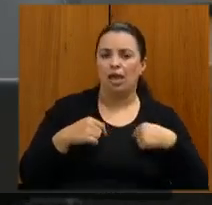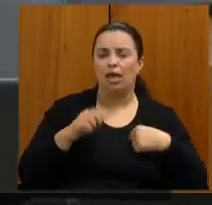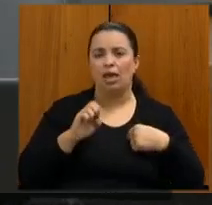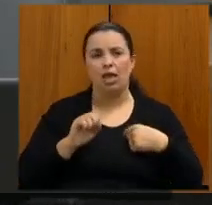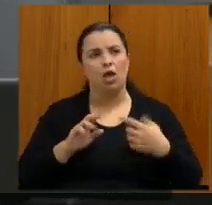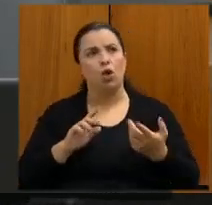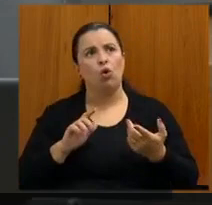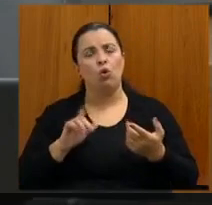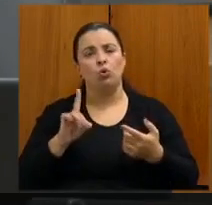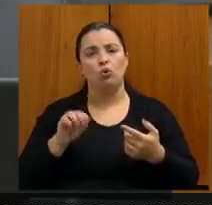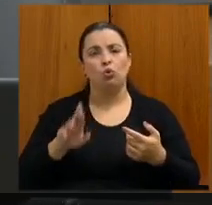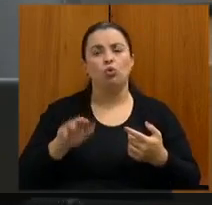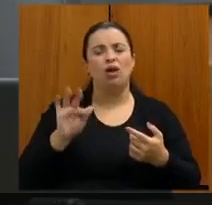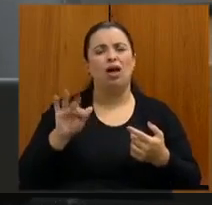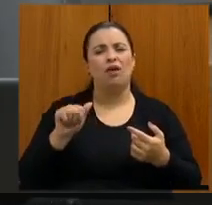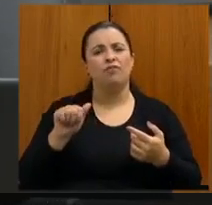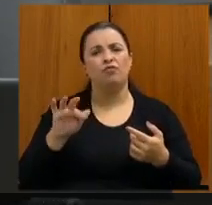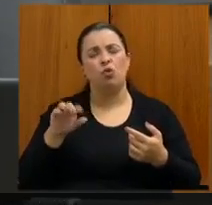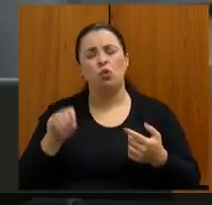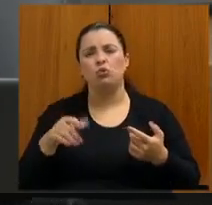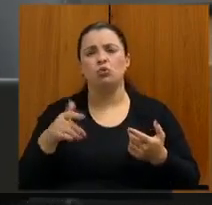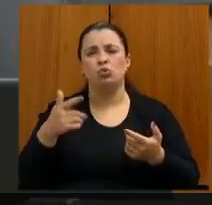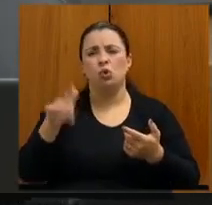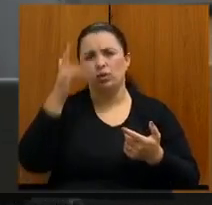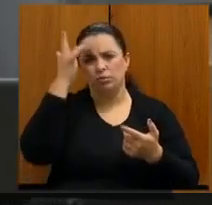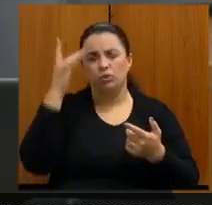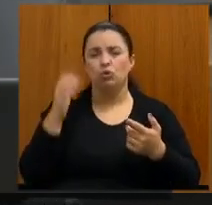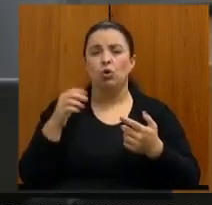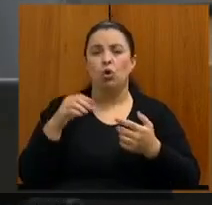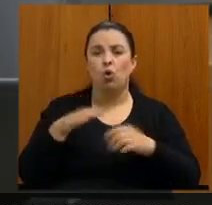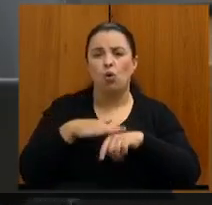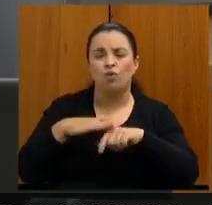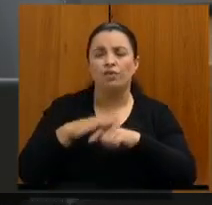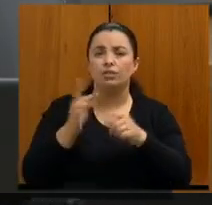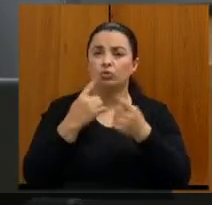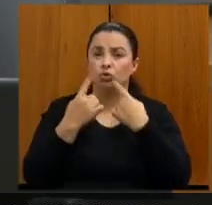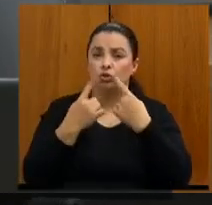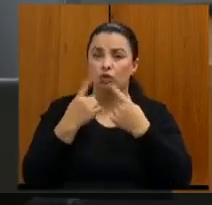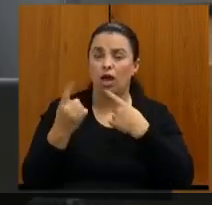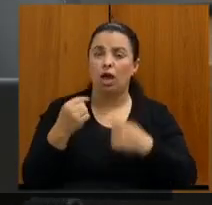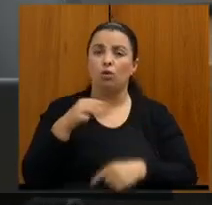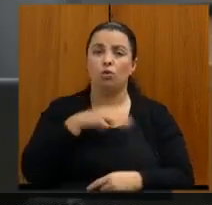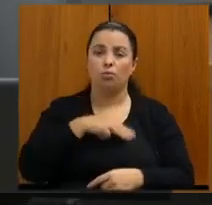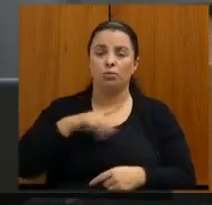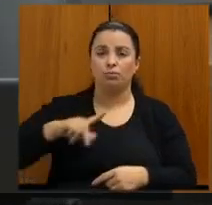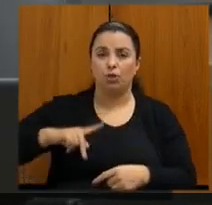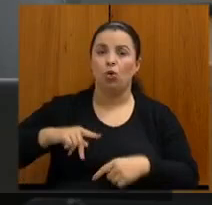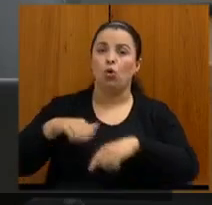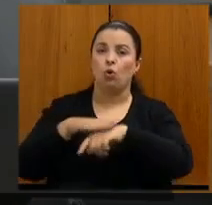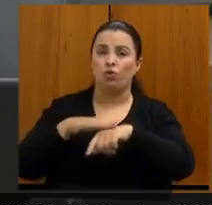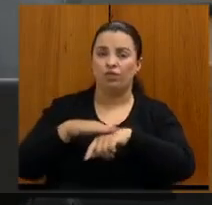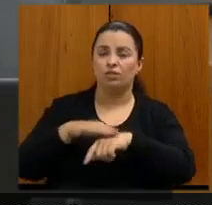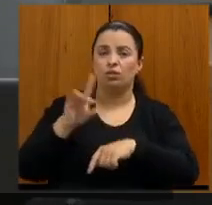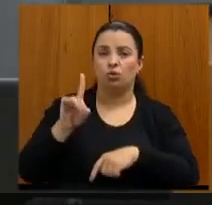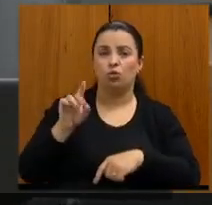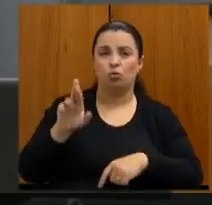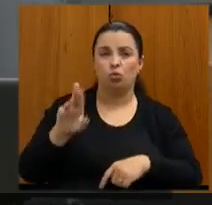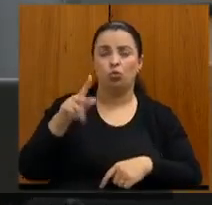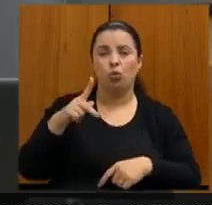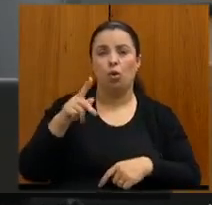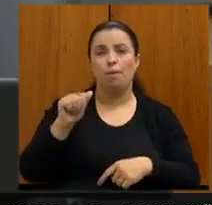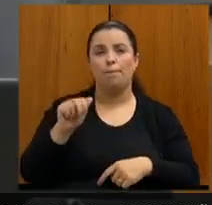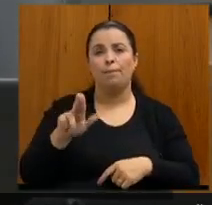num diálogo importante que o ministério público justamente conversando com Doutor Paulo que é um parceirasso de vocês que é promotor